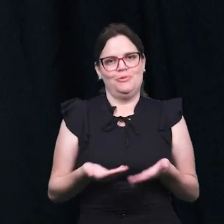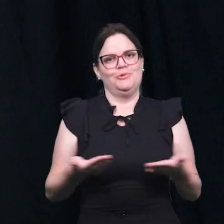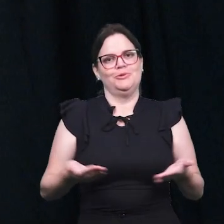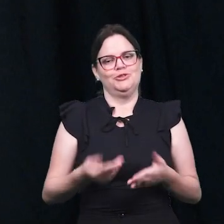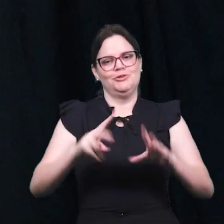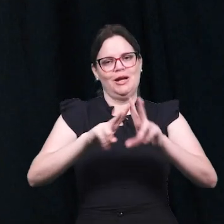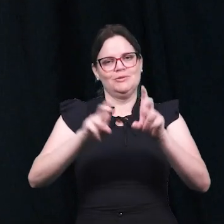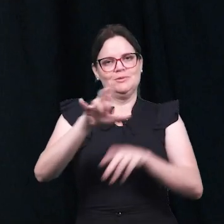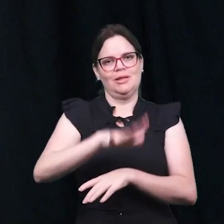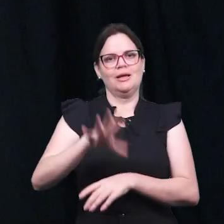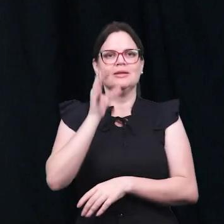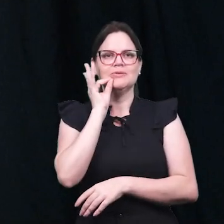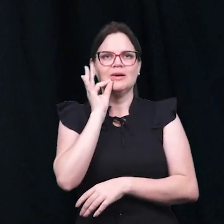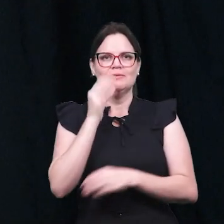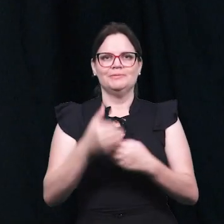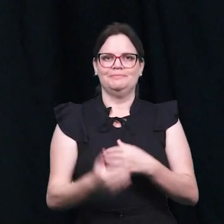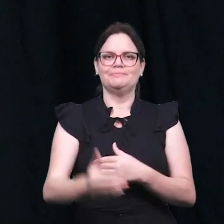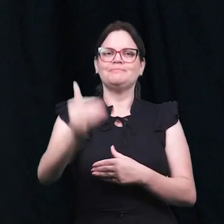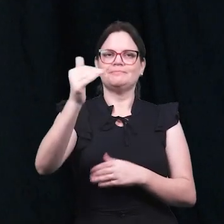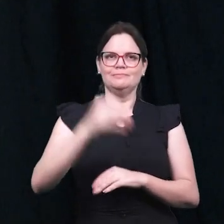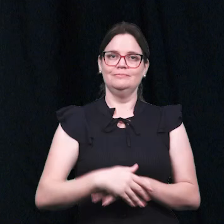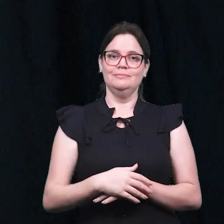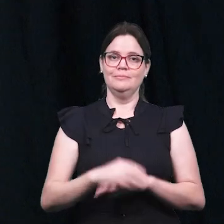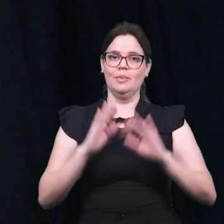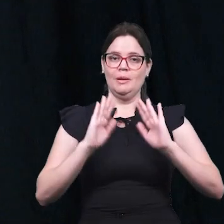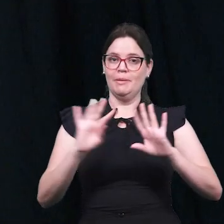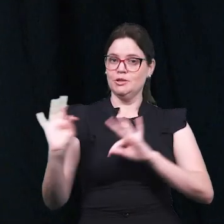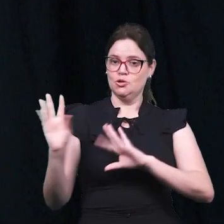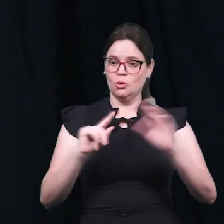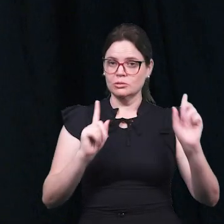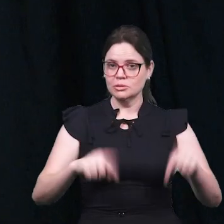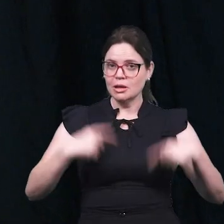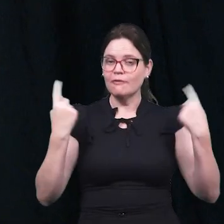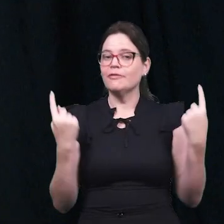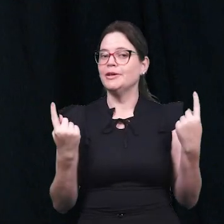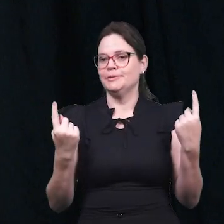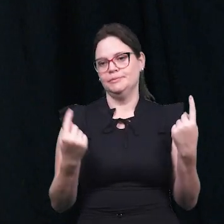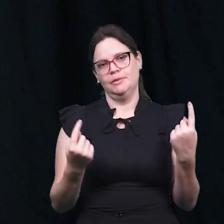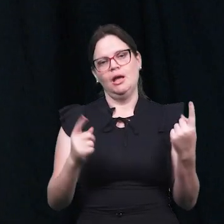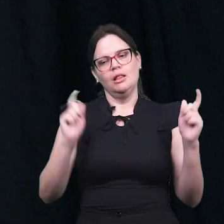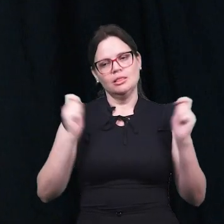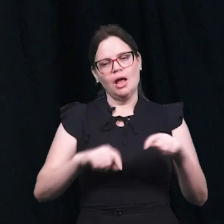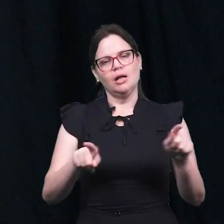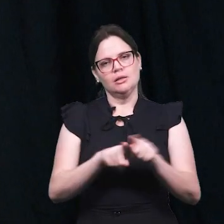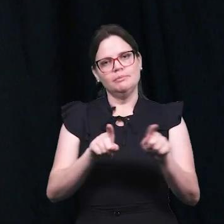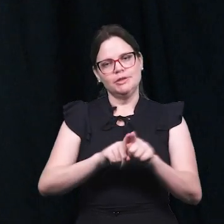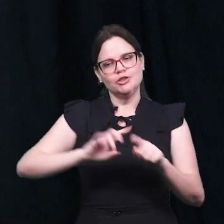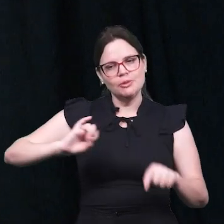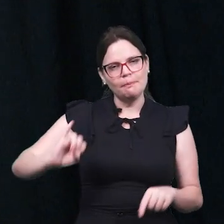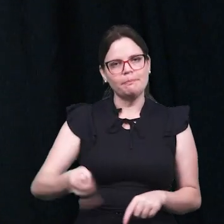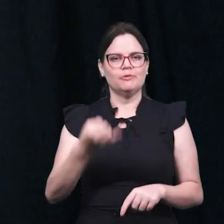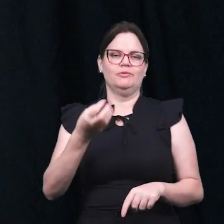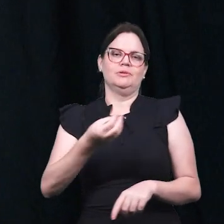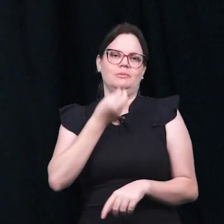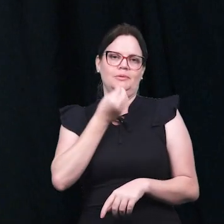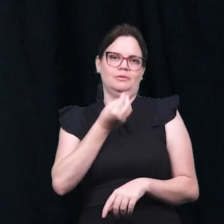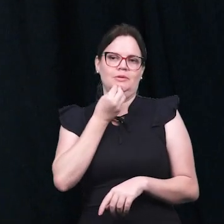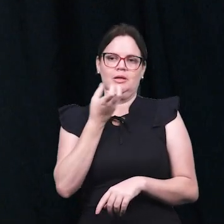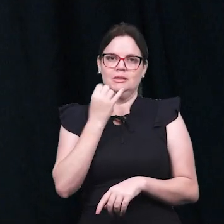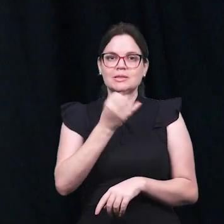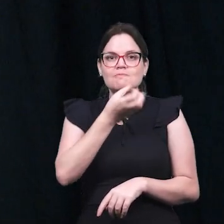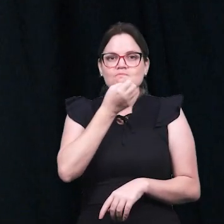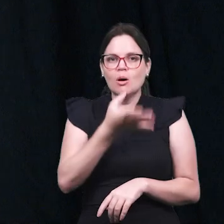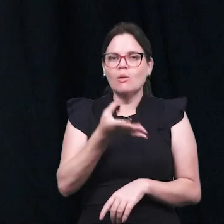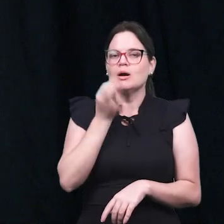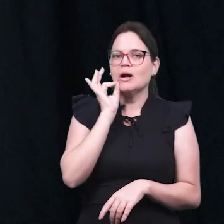do negócio café daqui para frente, mas todo desafio tem na contrapartida oportunidade. Então, se a gente tiver a oportunidade de ter um bom